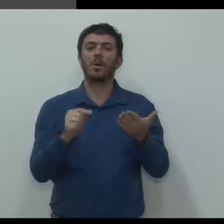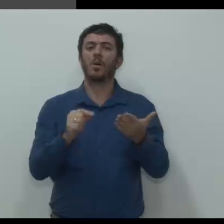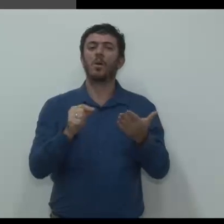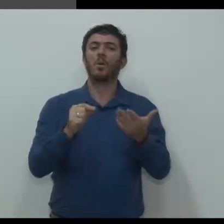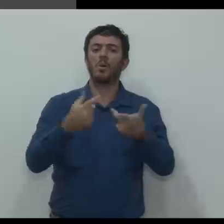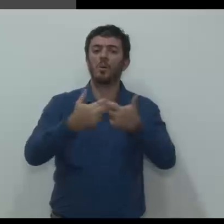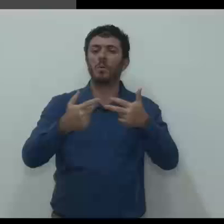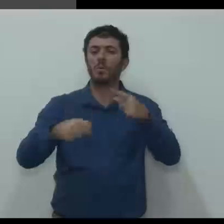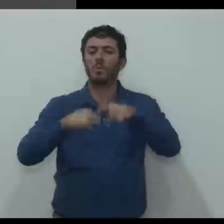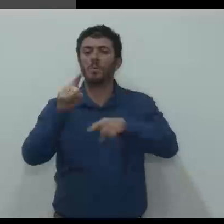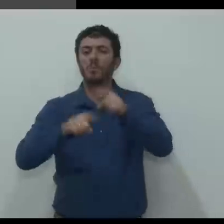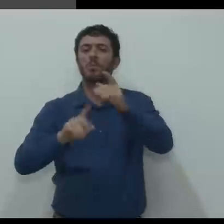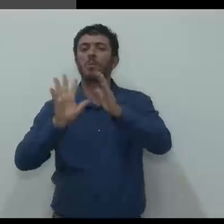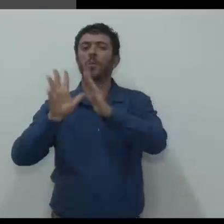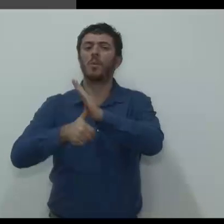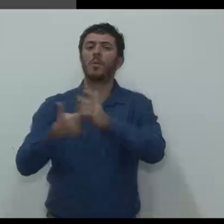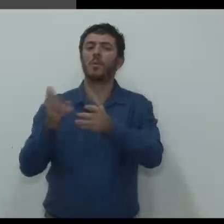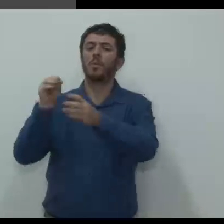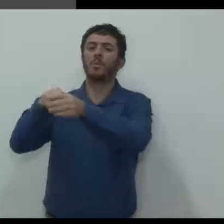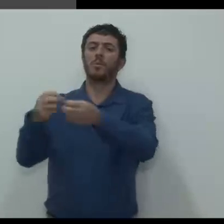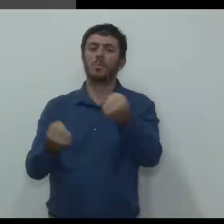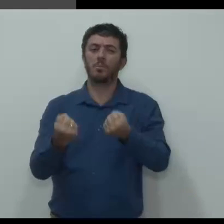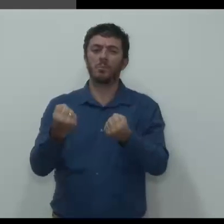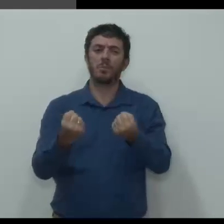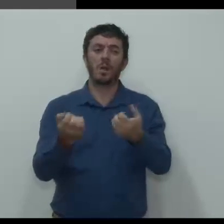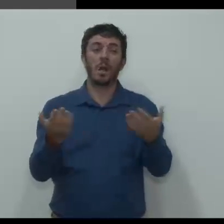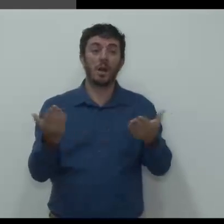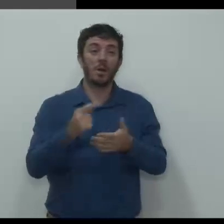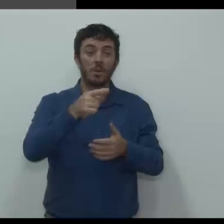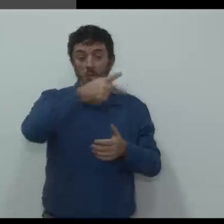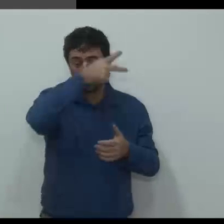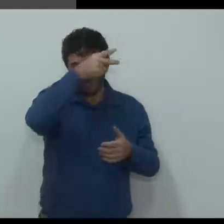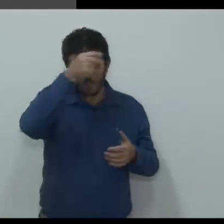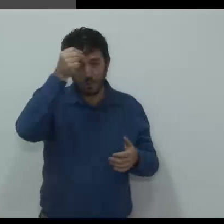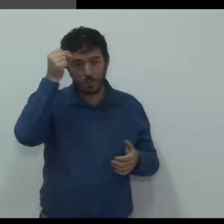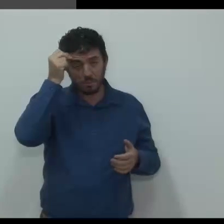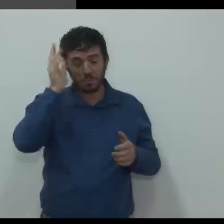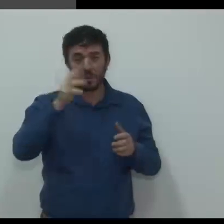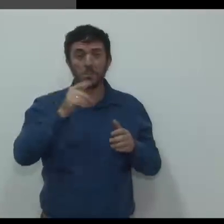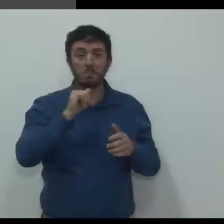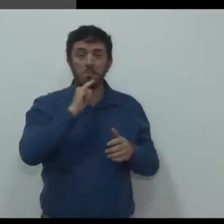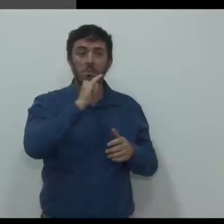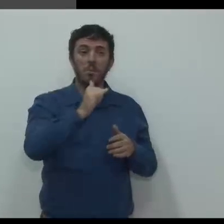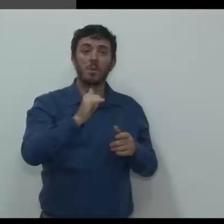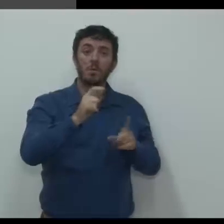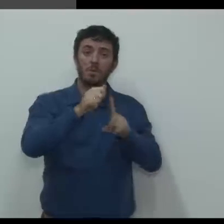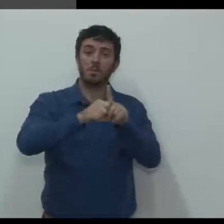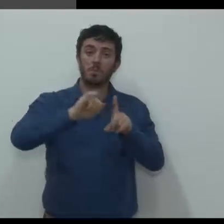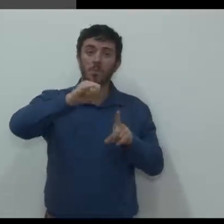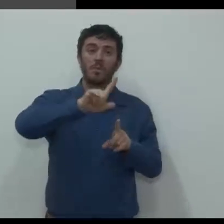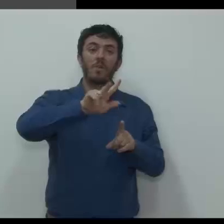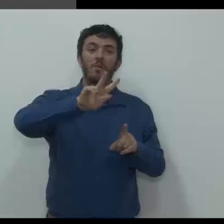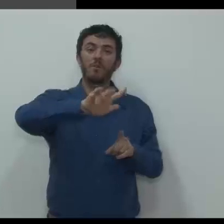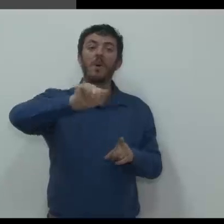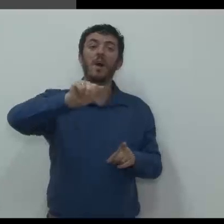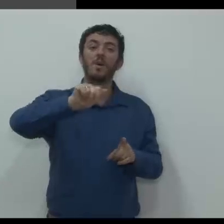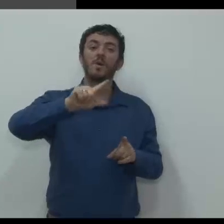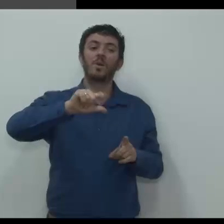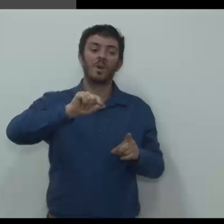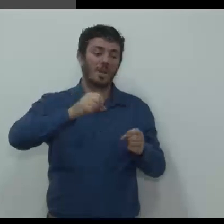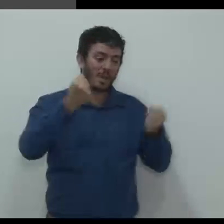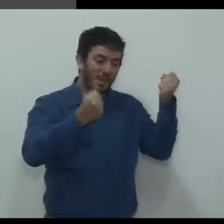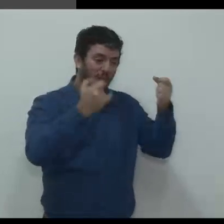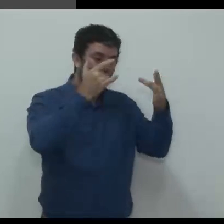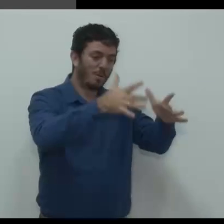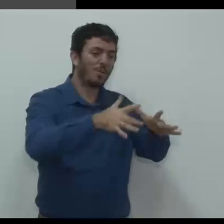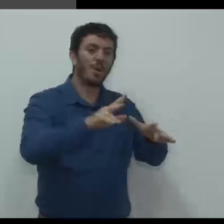outra foto, a Prefeitura anunciou, agora no mês de julho, a operação que vai recolher carros abandonados. Eu não